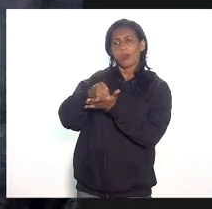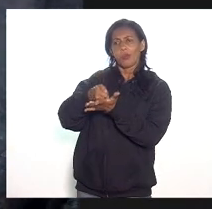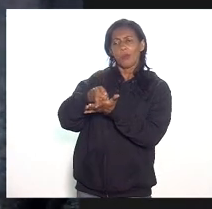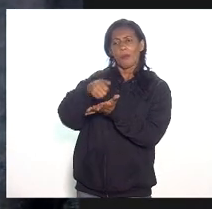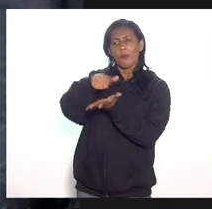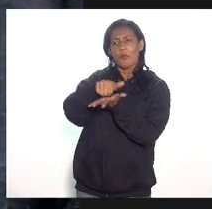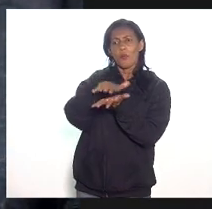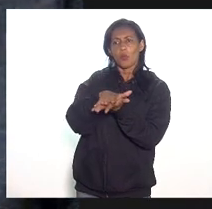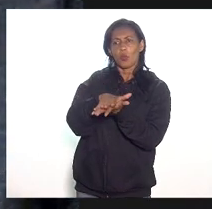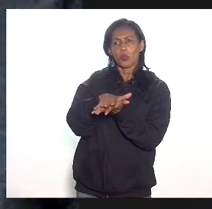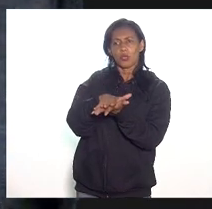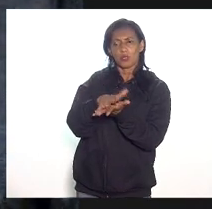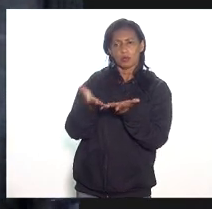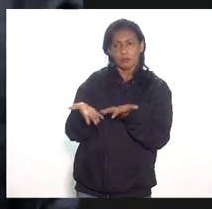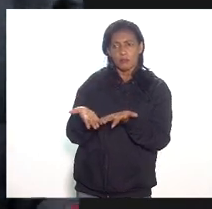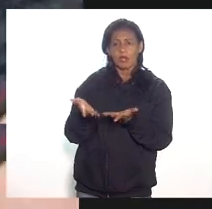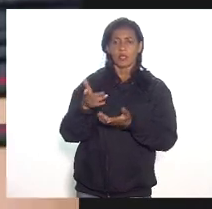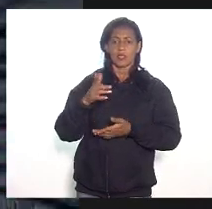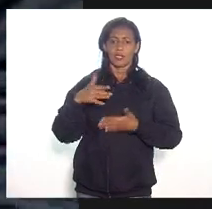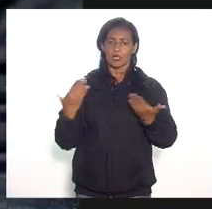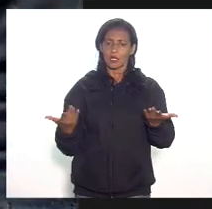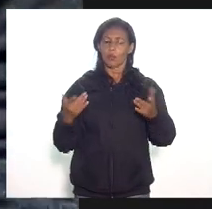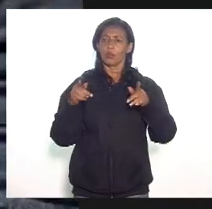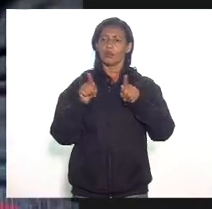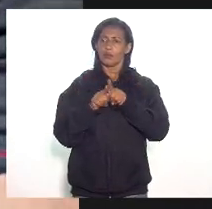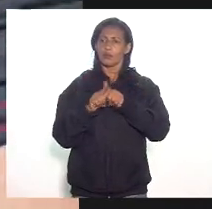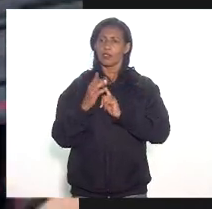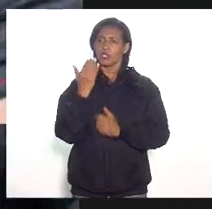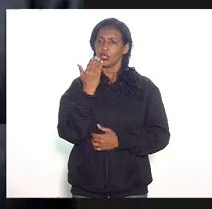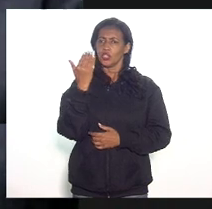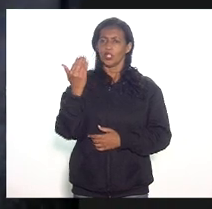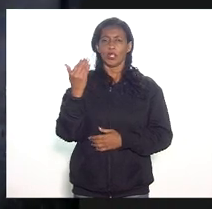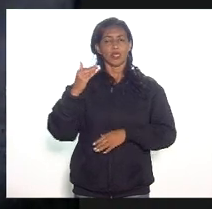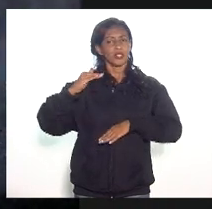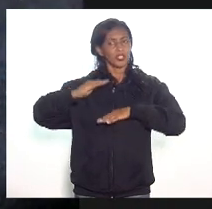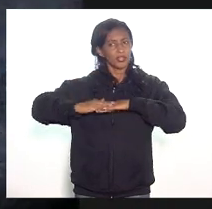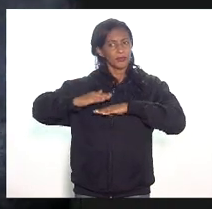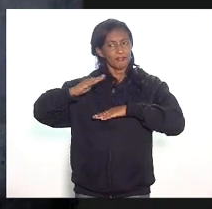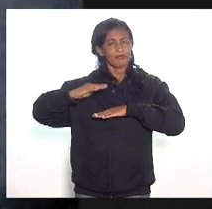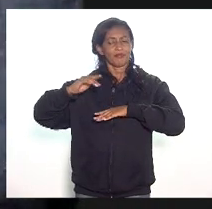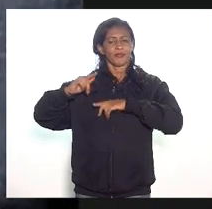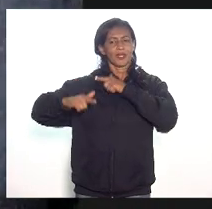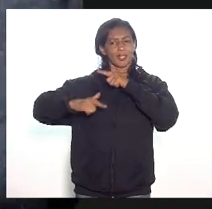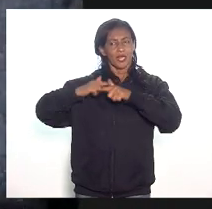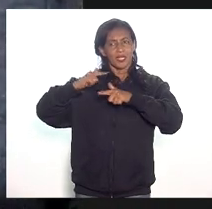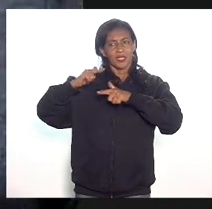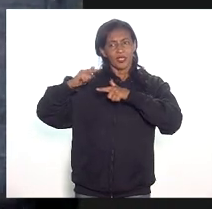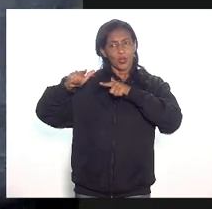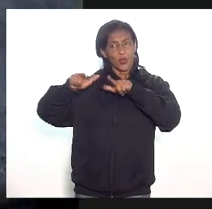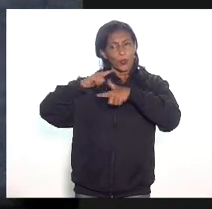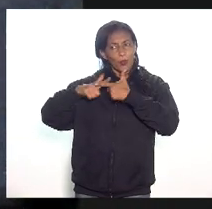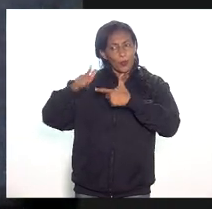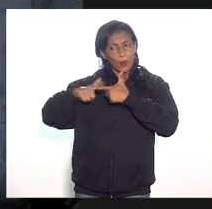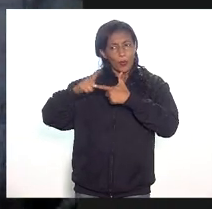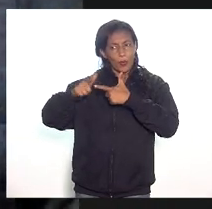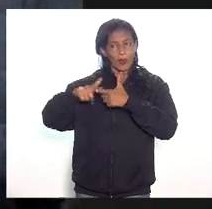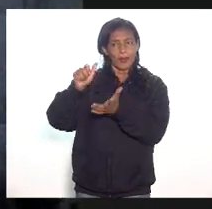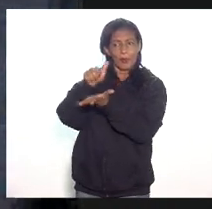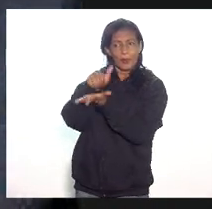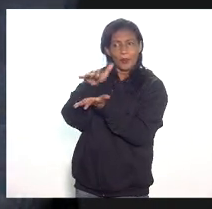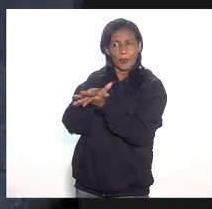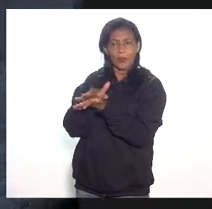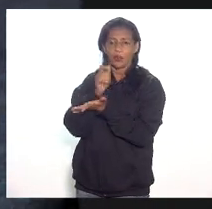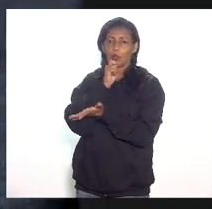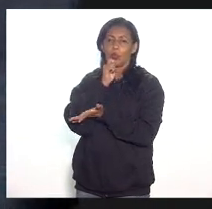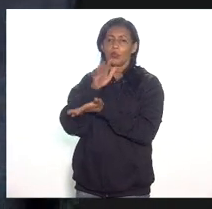negado. Estamos aí também diante de mais uma matéria reservada à lei federal, porque cria uma multa e não tem